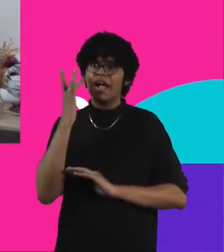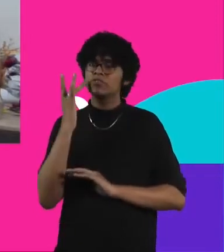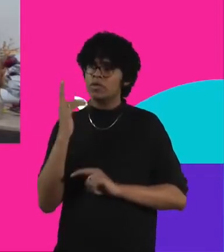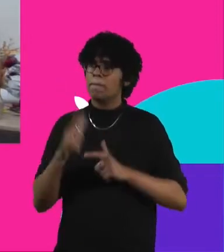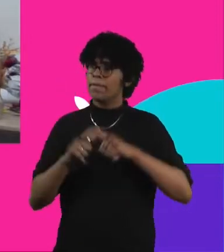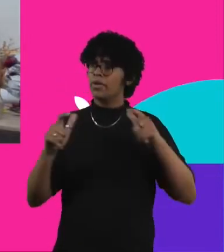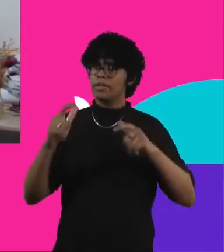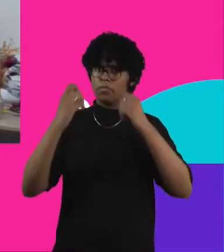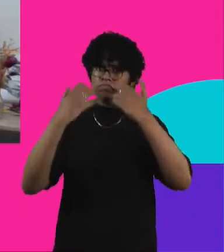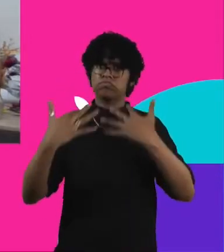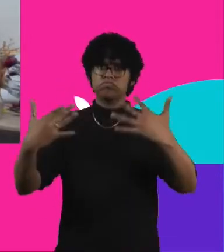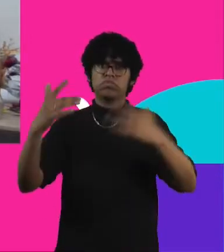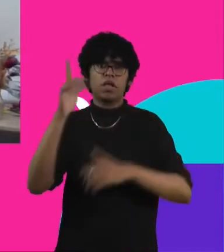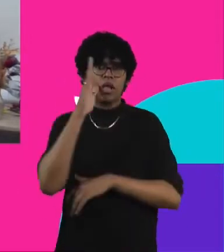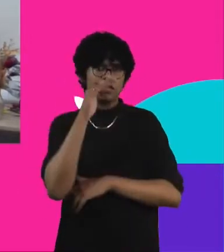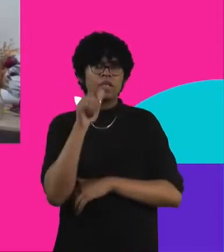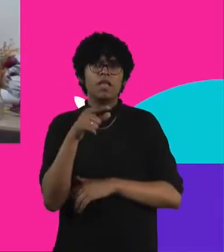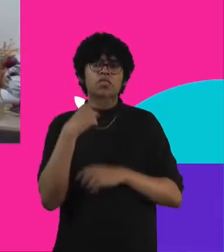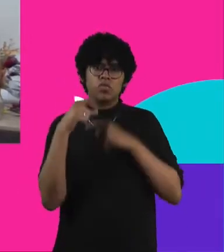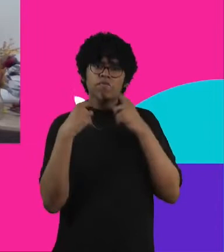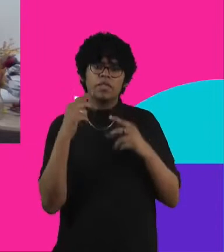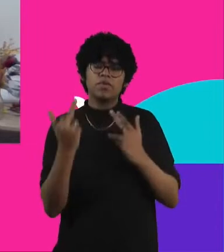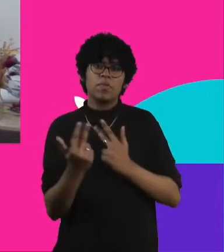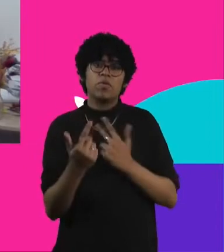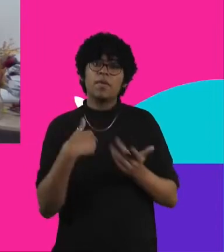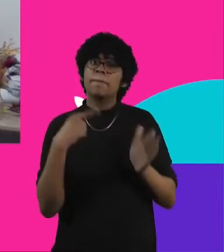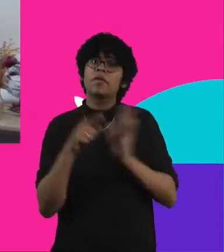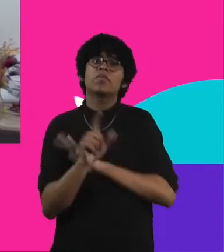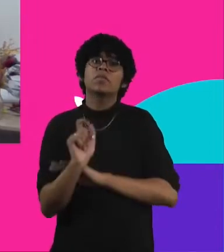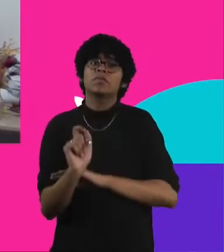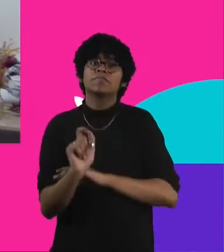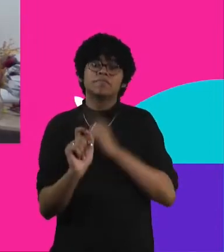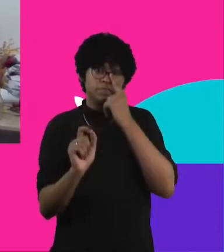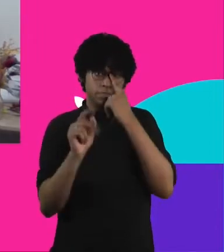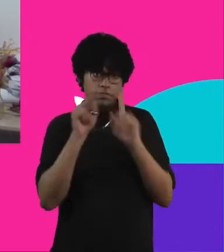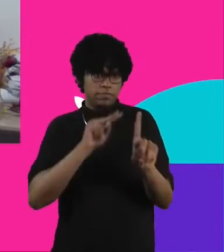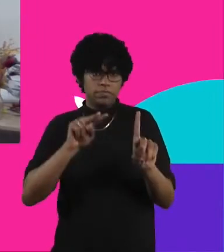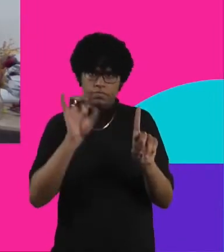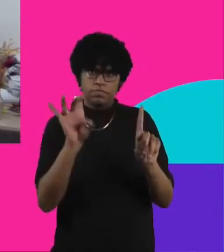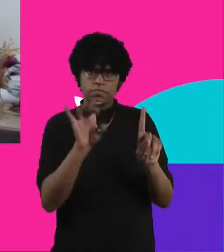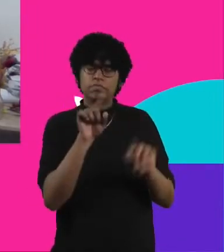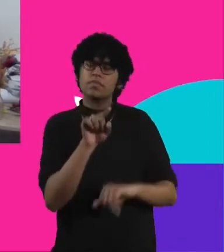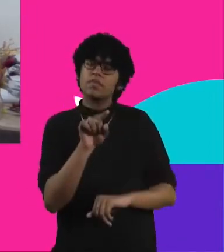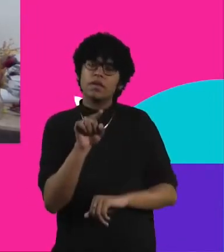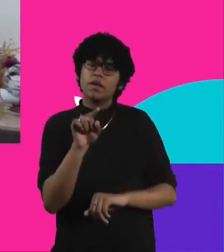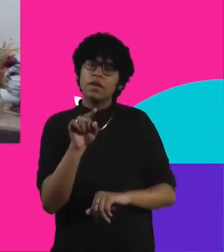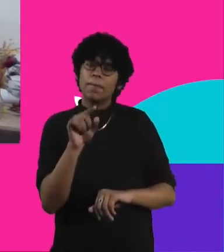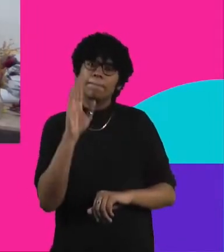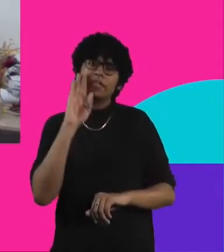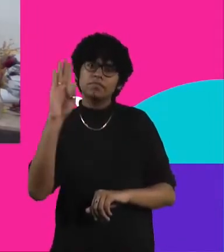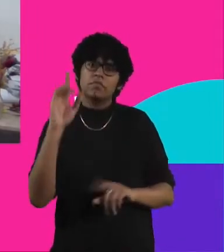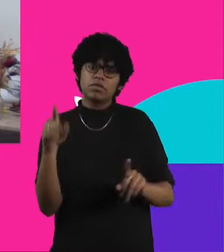que está assistindo aí em casa, tá? Então, queria perguntar para vocês, na visão de vocês, quais seriam os principais desafios que